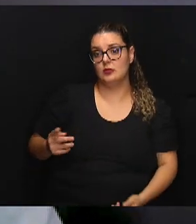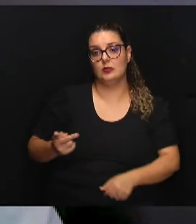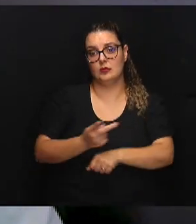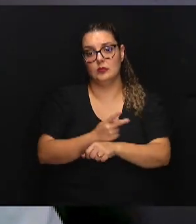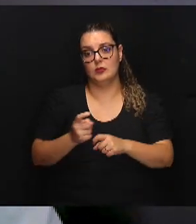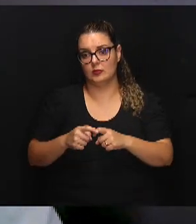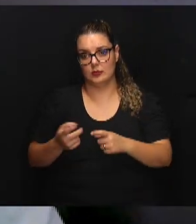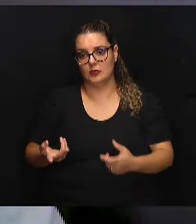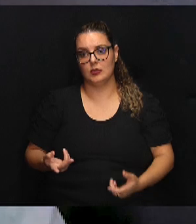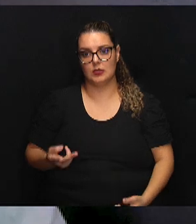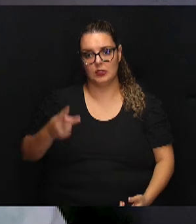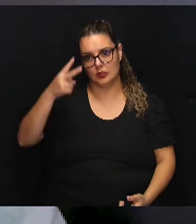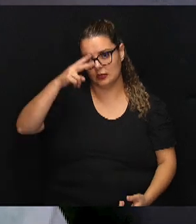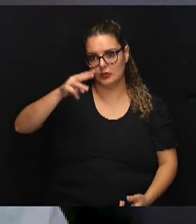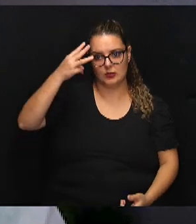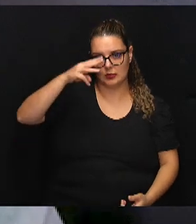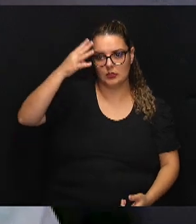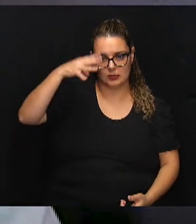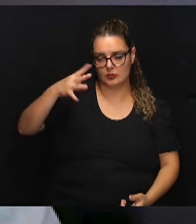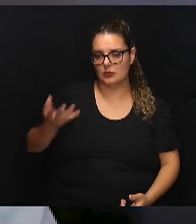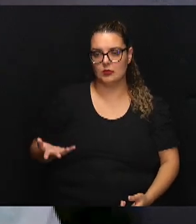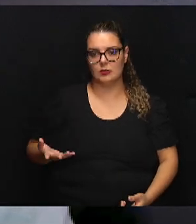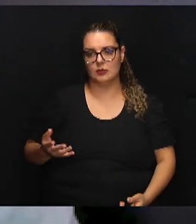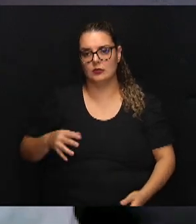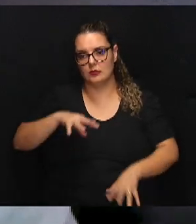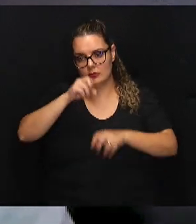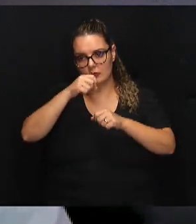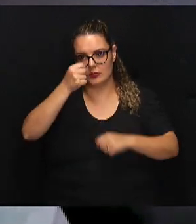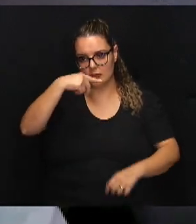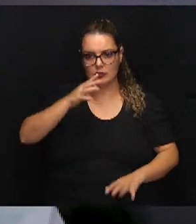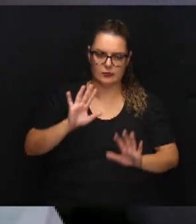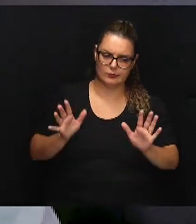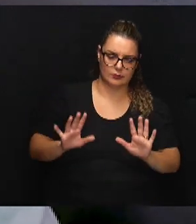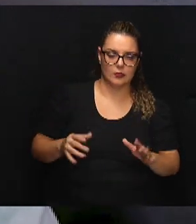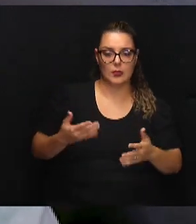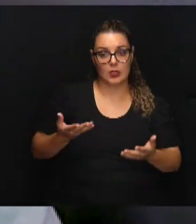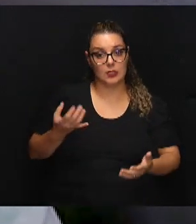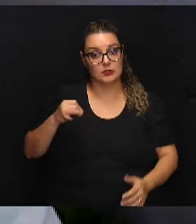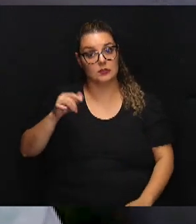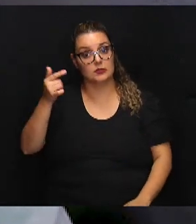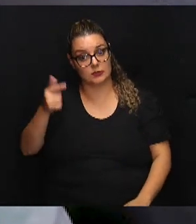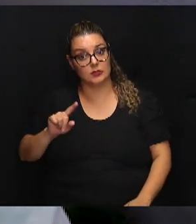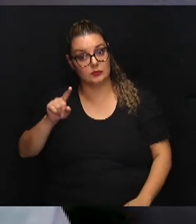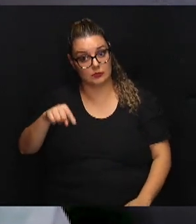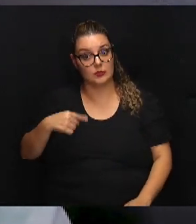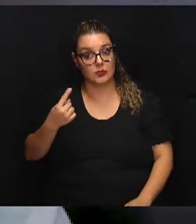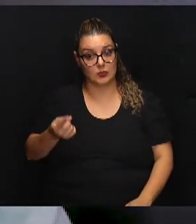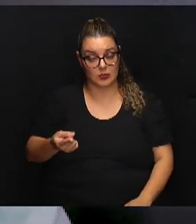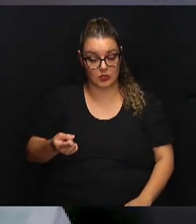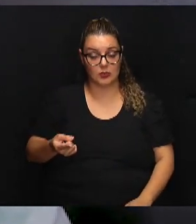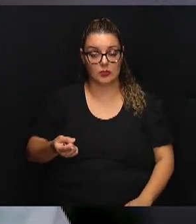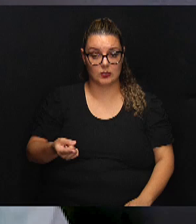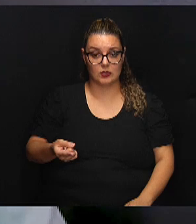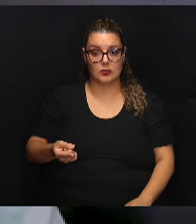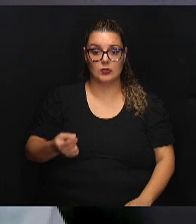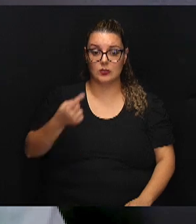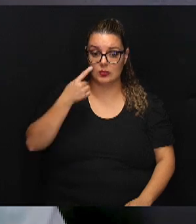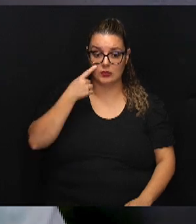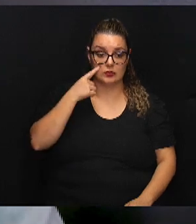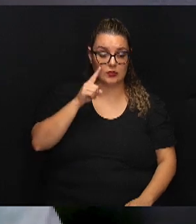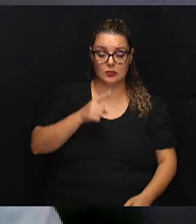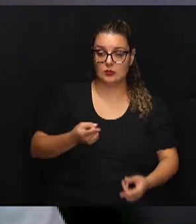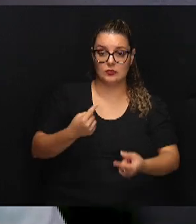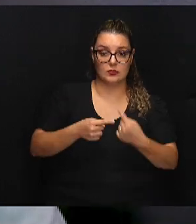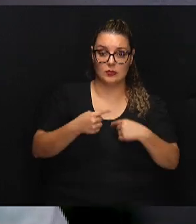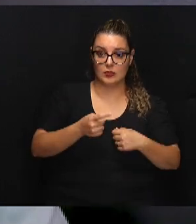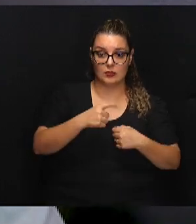durar 2, 3, 4 dias, ou enquanto você estiver resfriado, não. Mas se isso perdurar depois e você vê que não está voltando, mesmo que